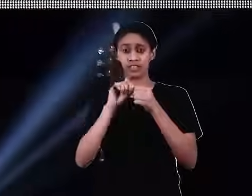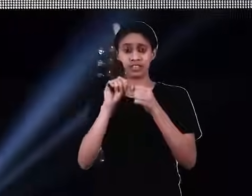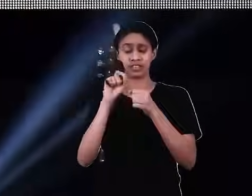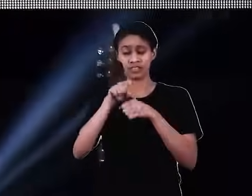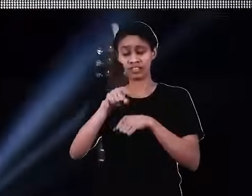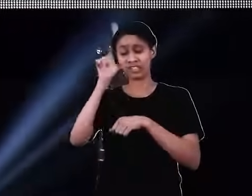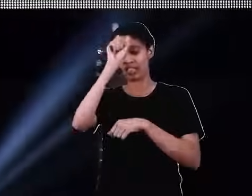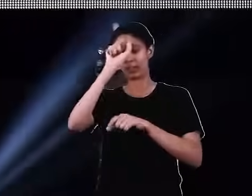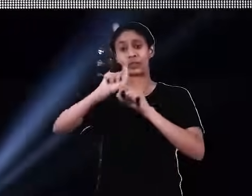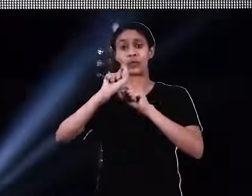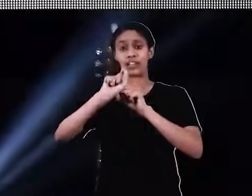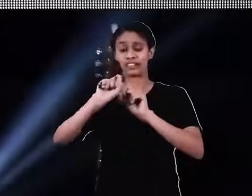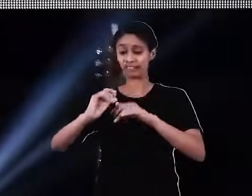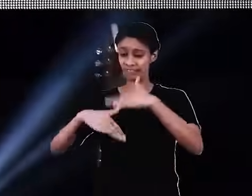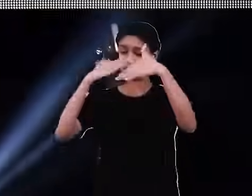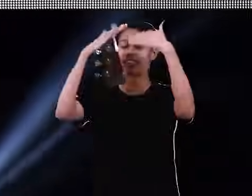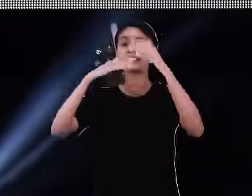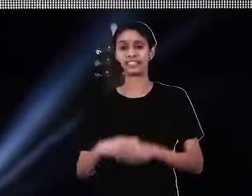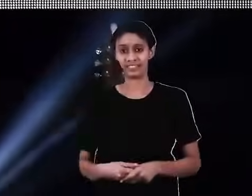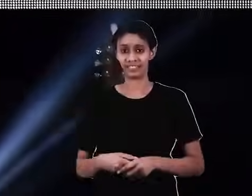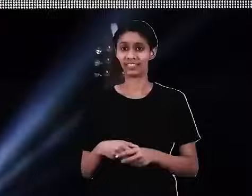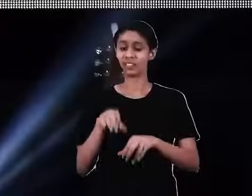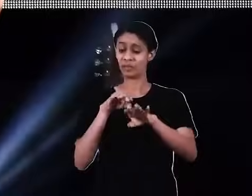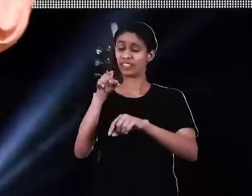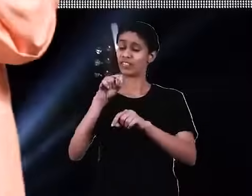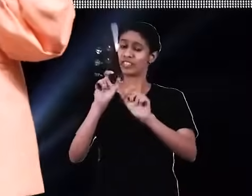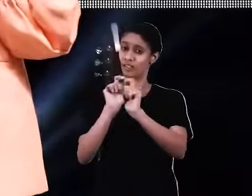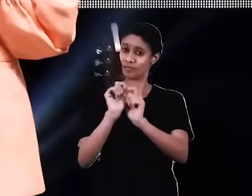crescer. Para te ensinar a ser grande.